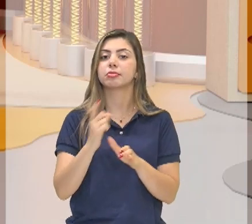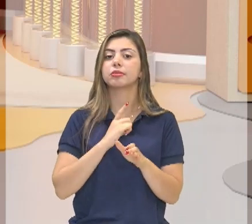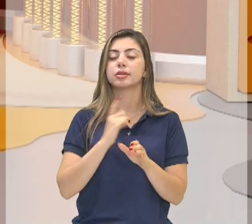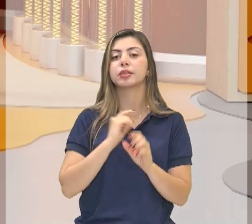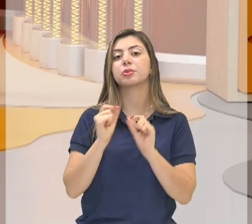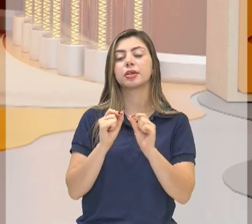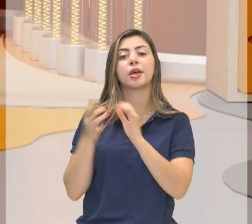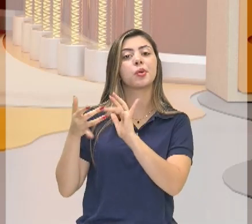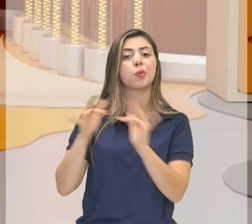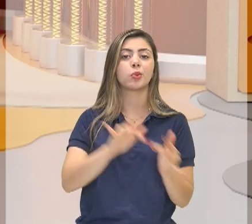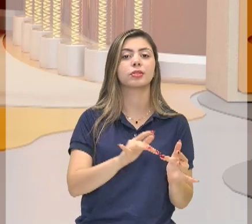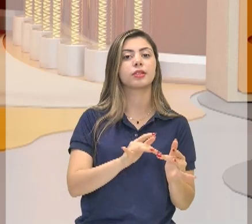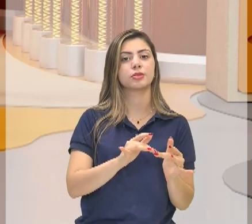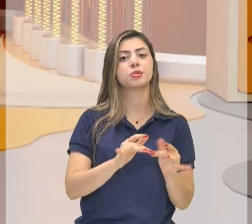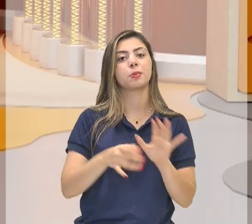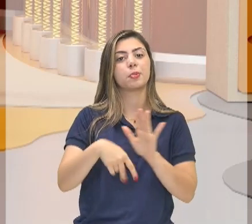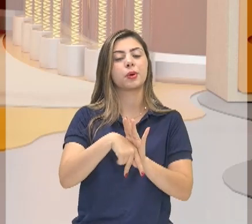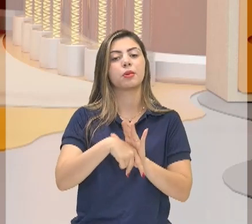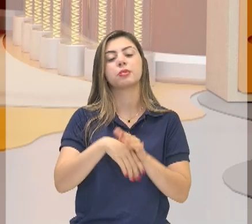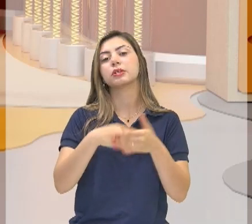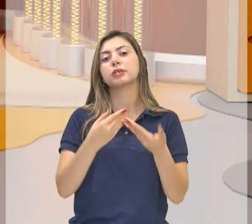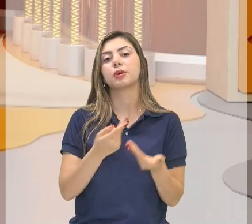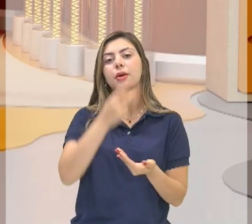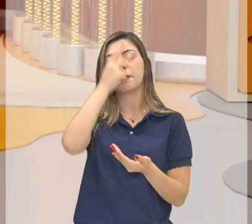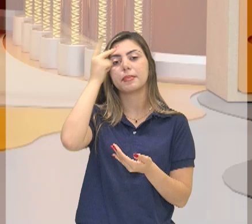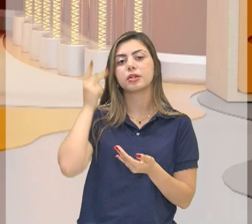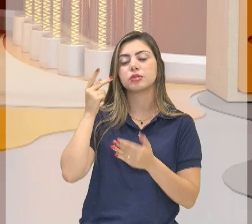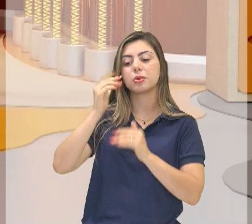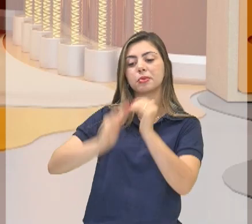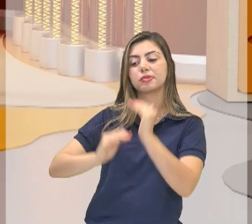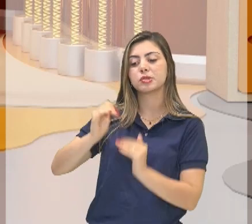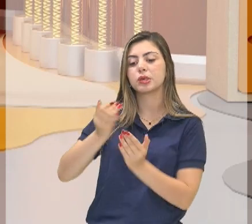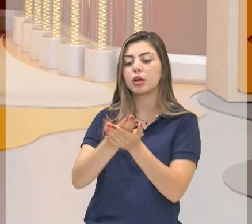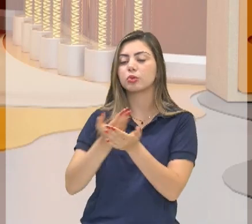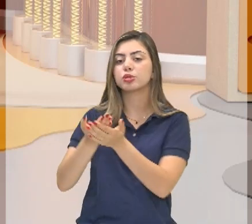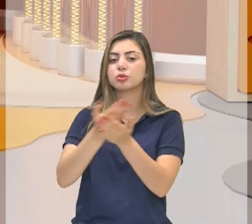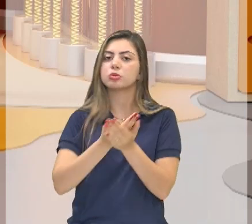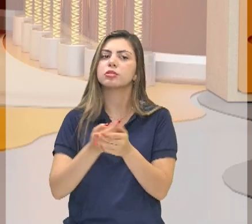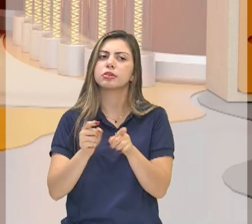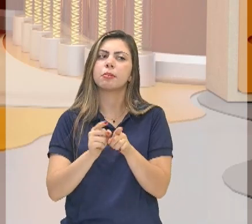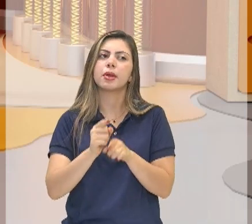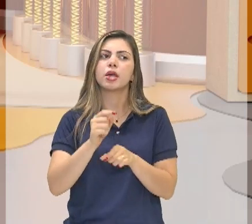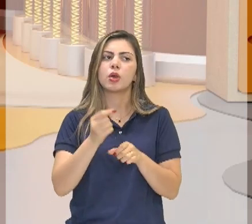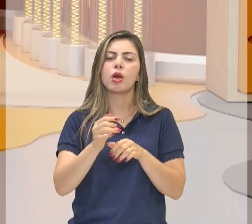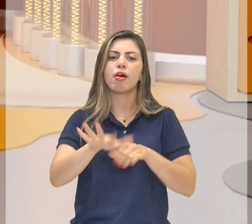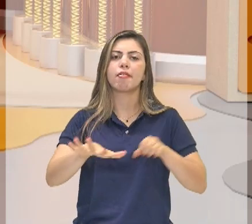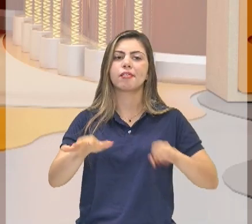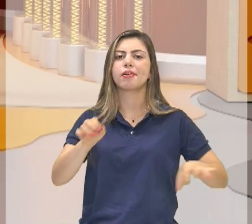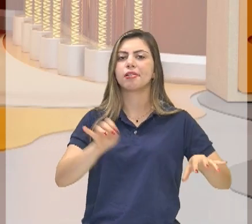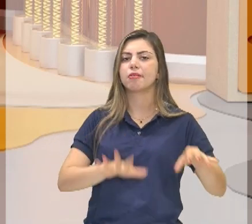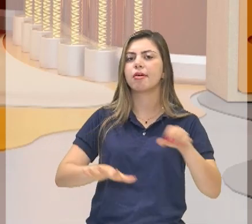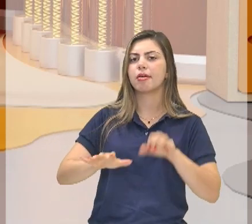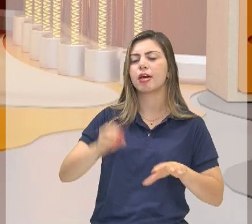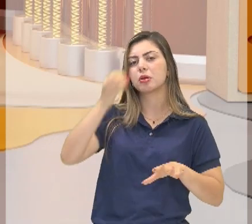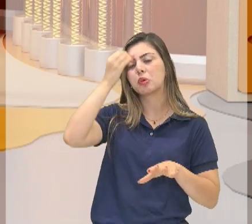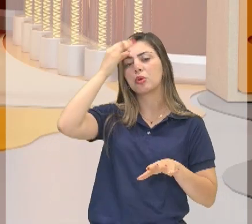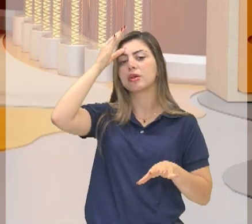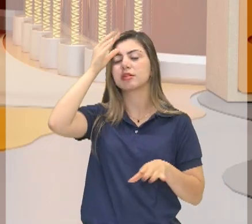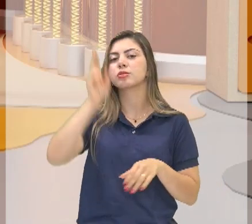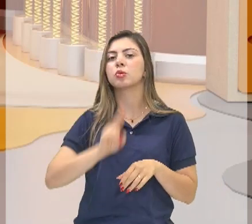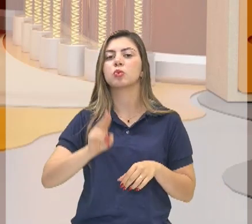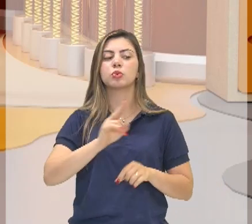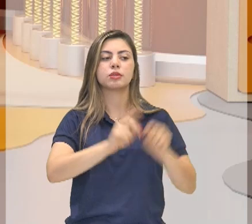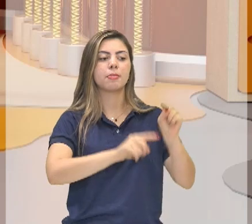contexto. E o historiador, assim como outras áreas do conhecimento, utilizam dessas